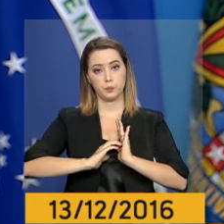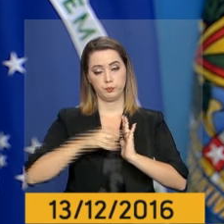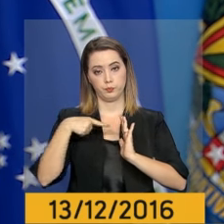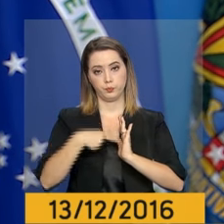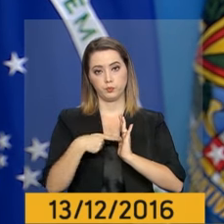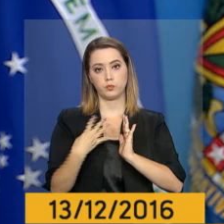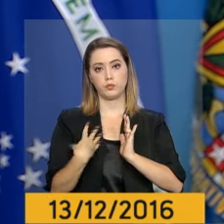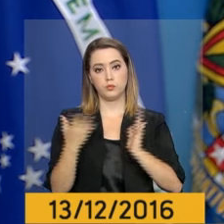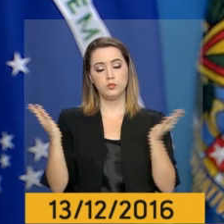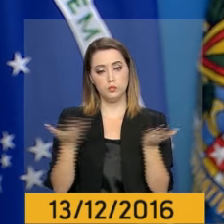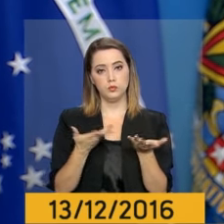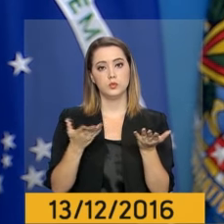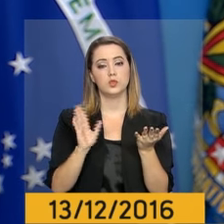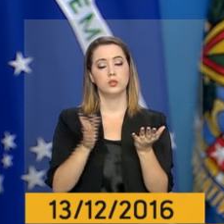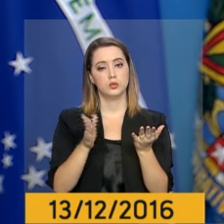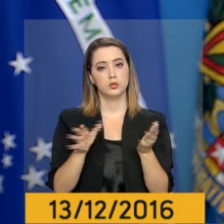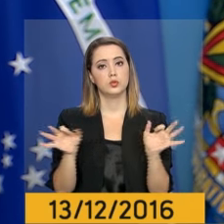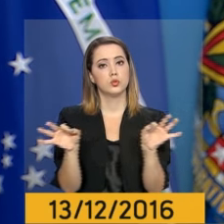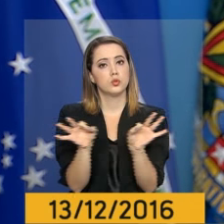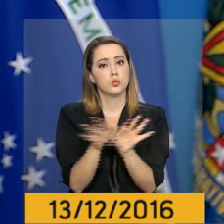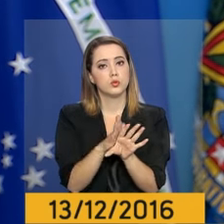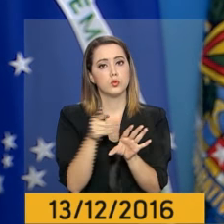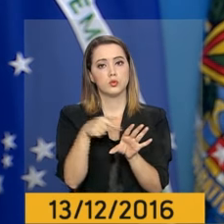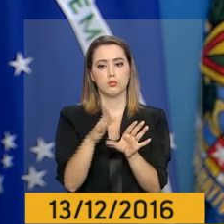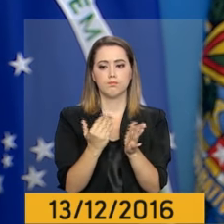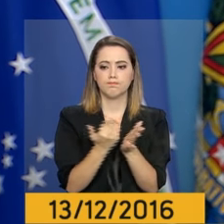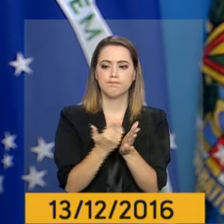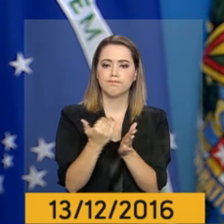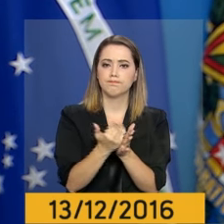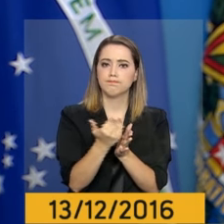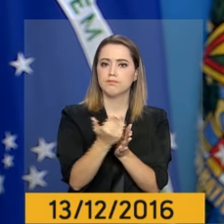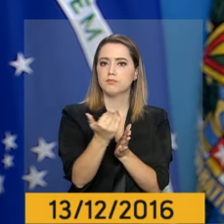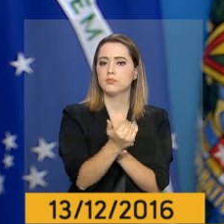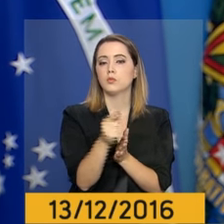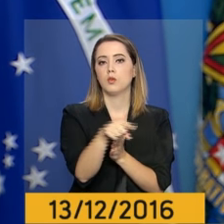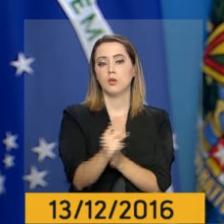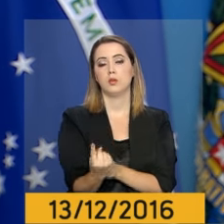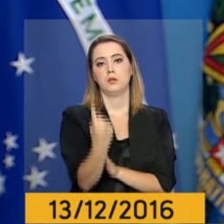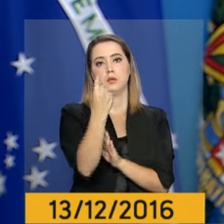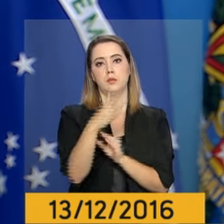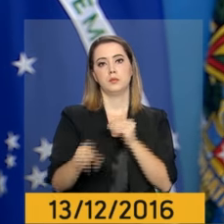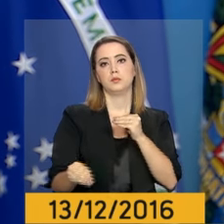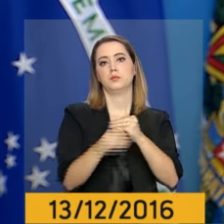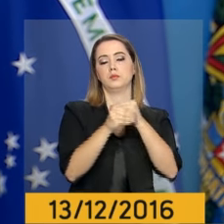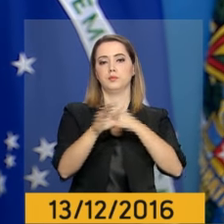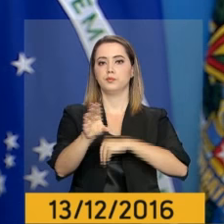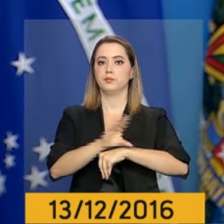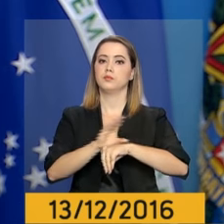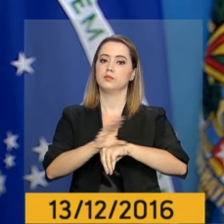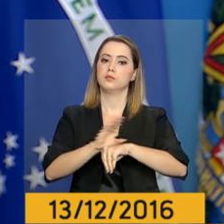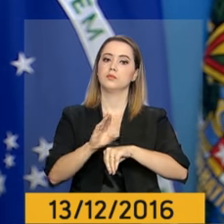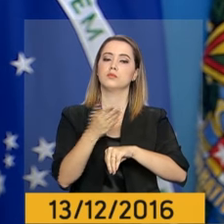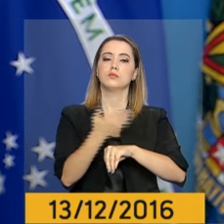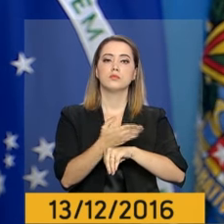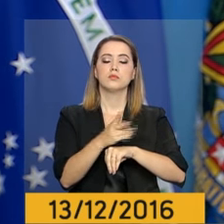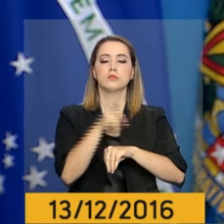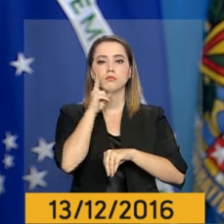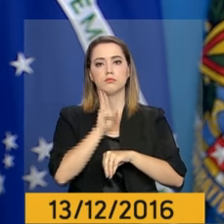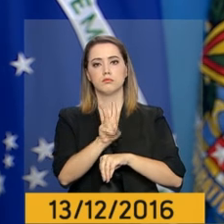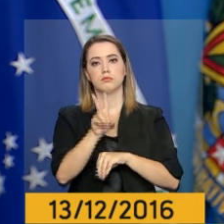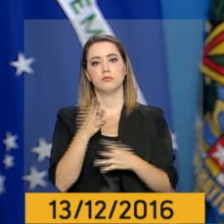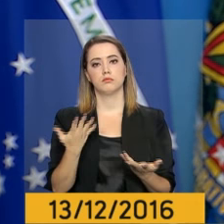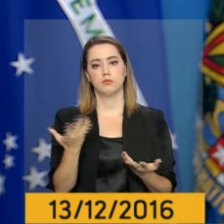onde completou-se o ciclo da primeira emenda da Constituição que